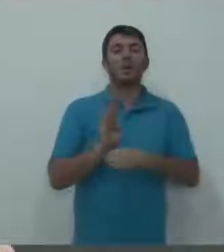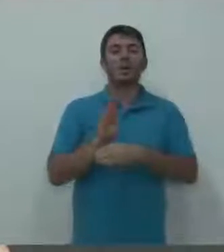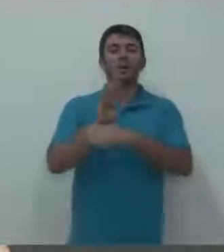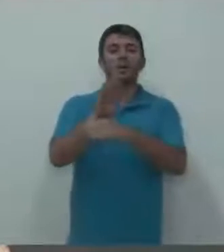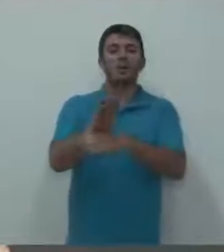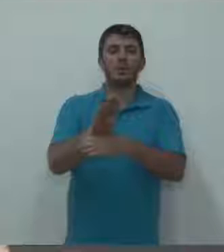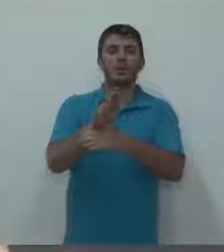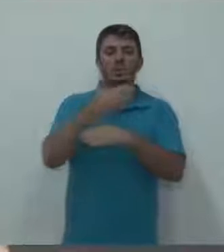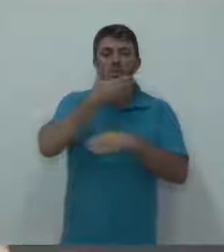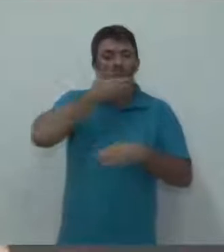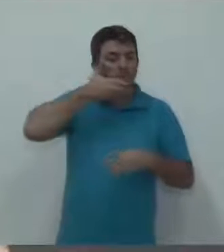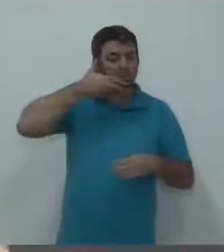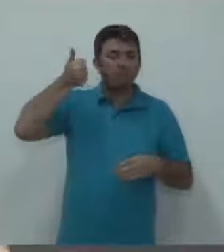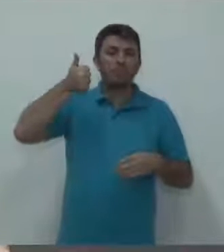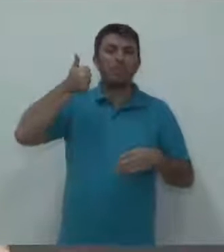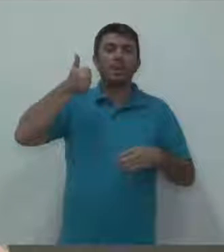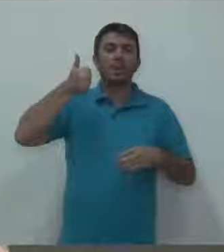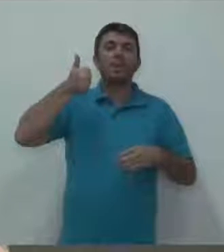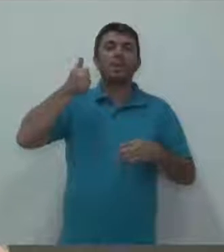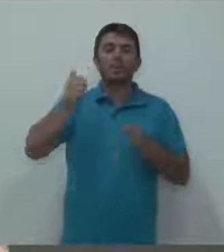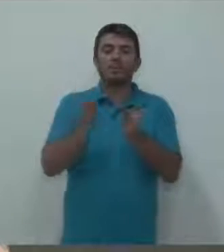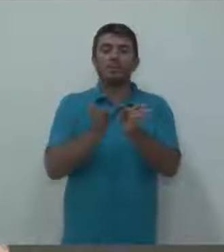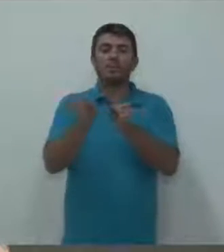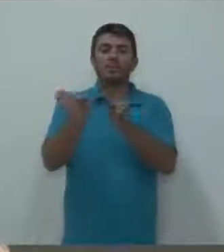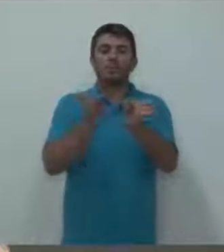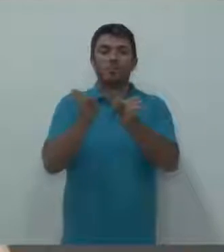na mobilidade urbana do povo daquela região.